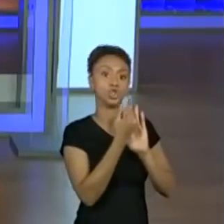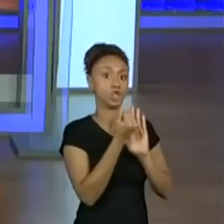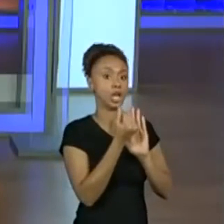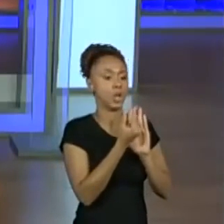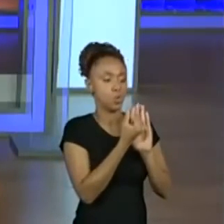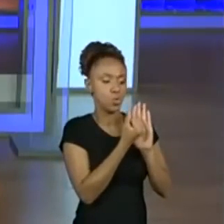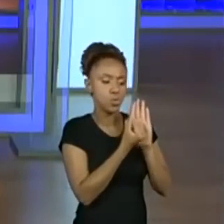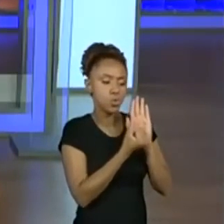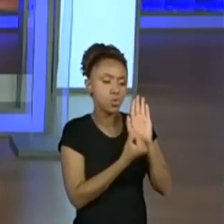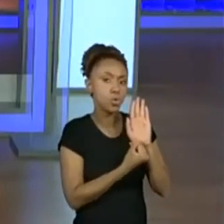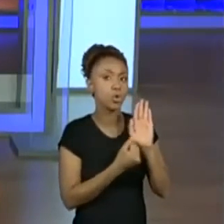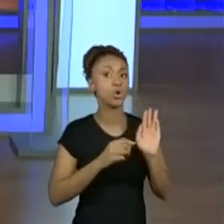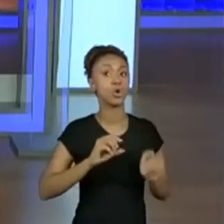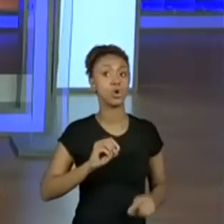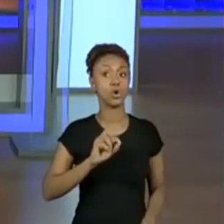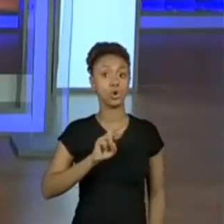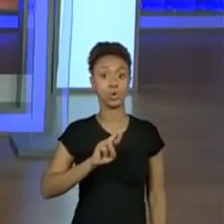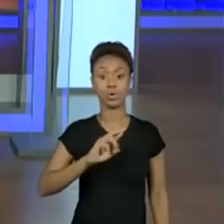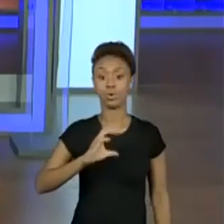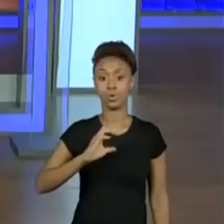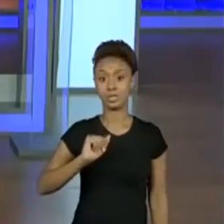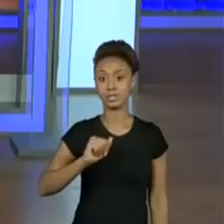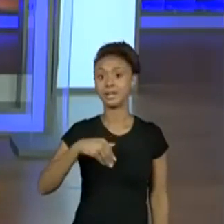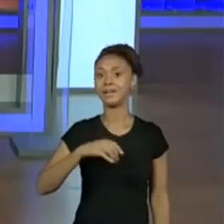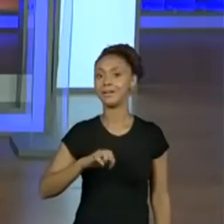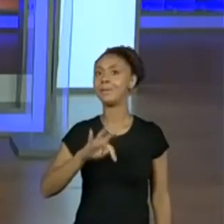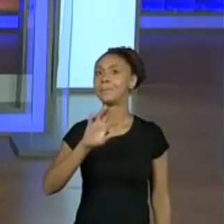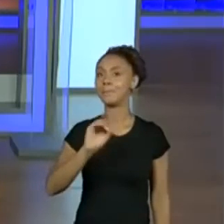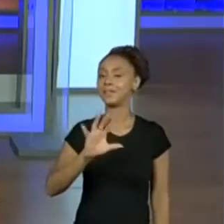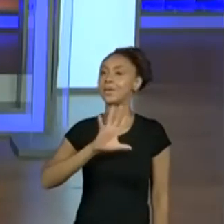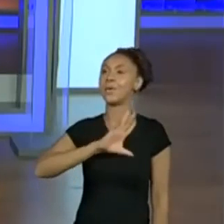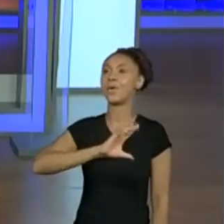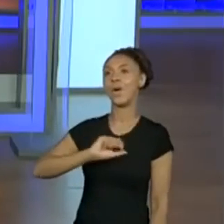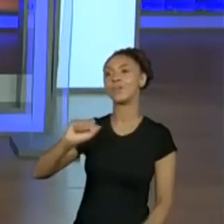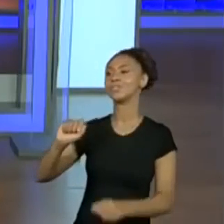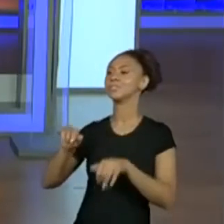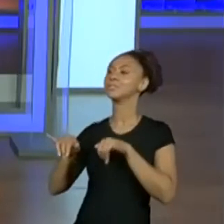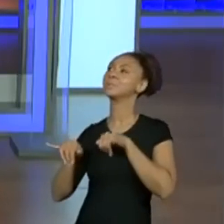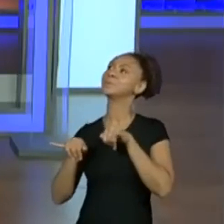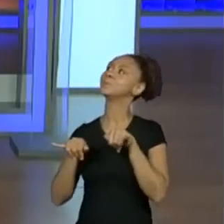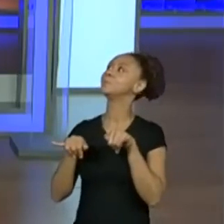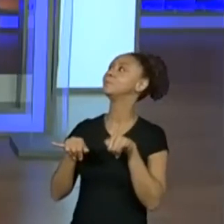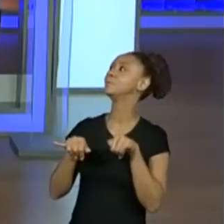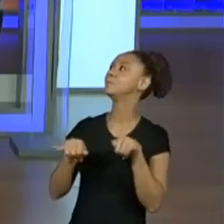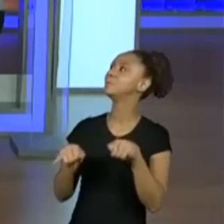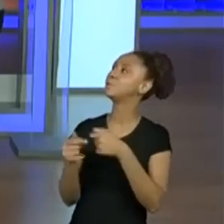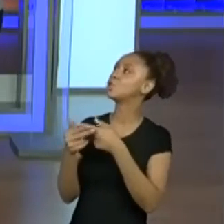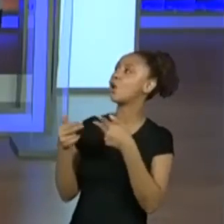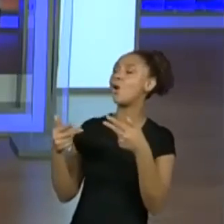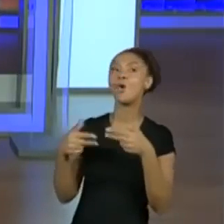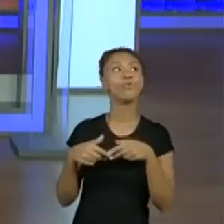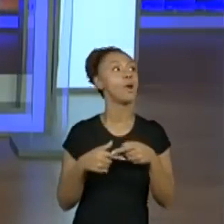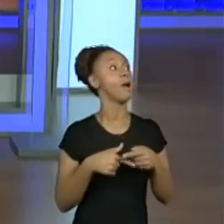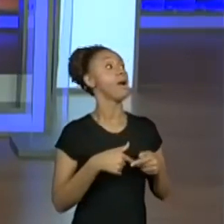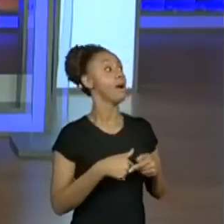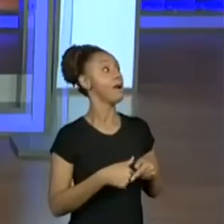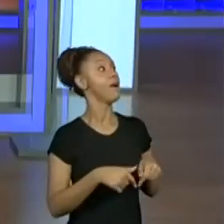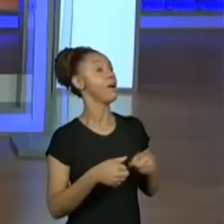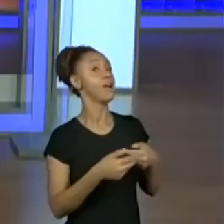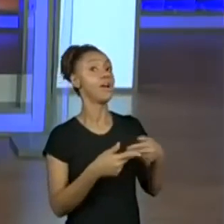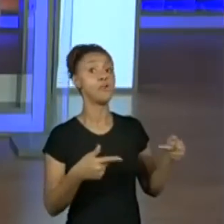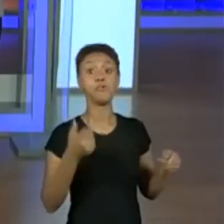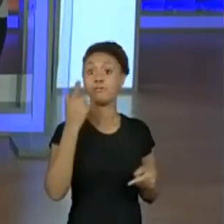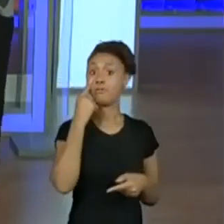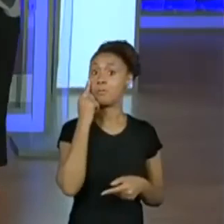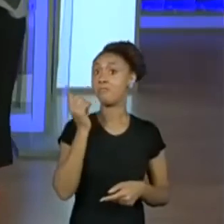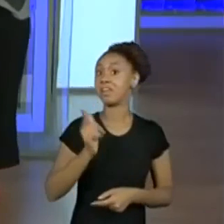dentro do orçamento, né? Mas sim, é muito gostoso passar pelas prateleiras, olhar as novidades. Então é, vamos sim, ver se esses mercados vão